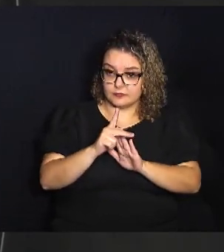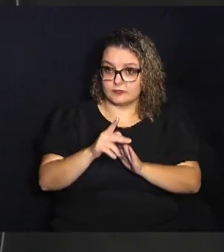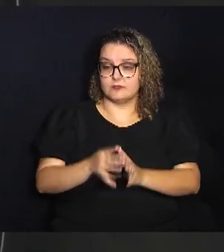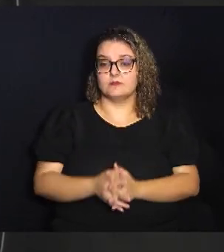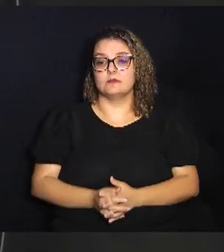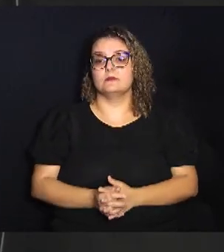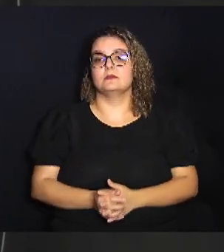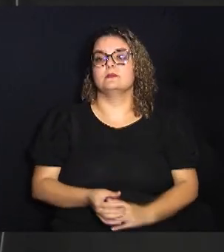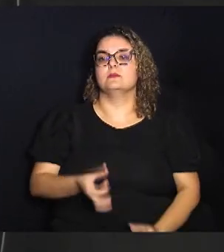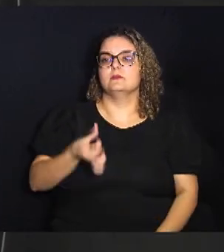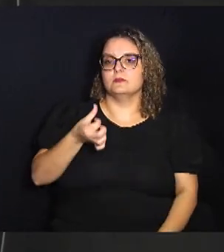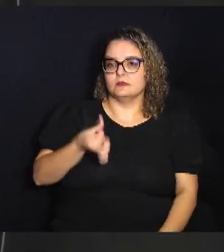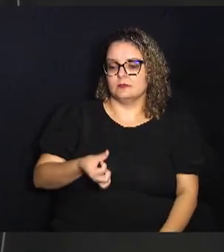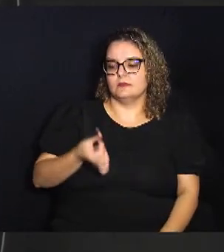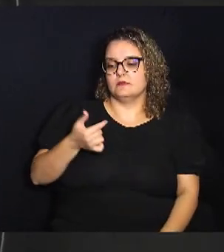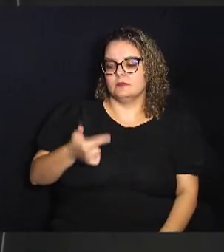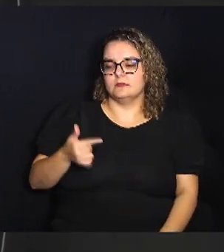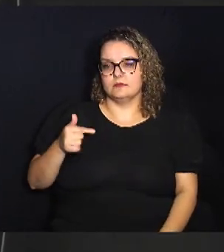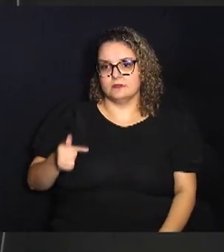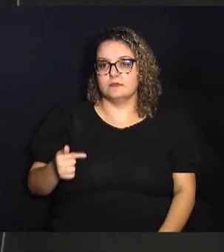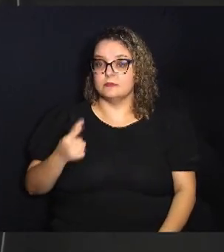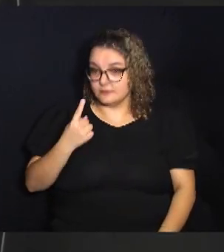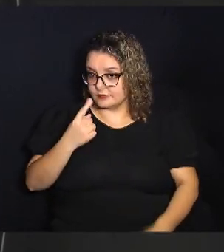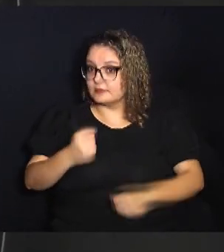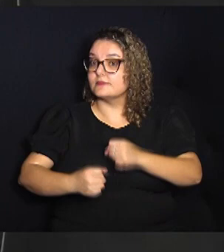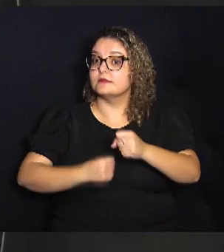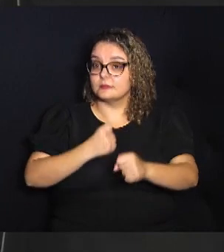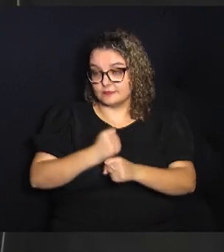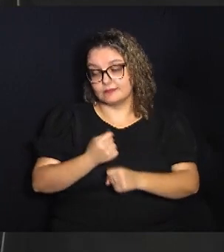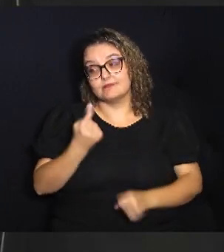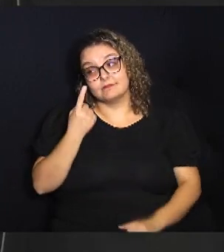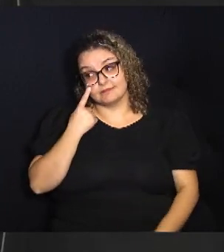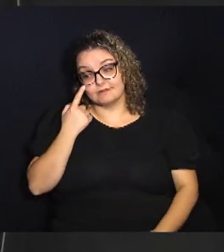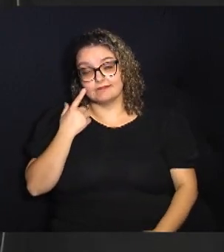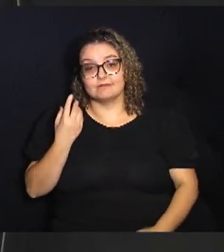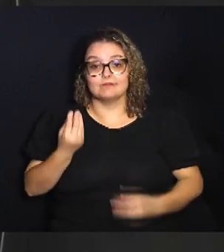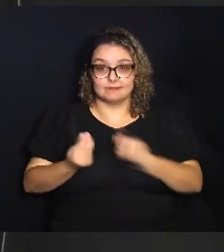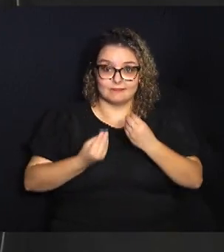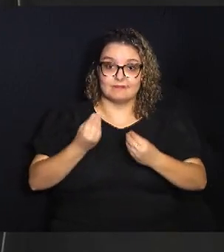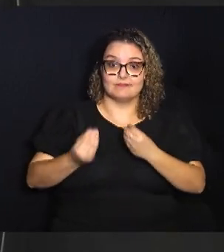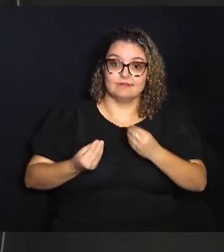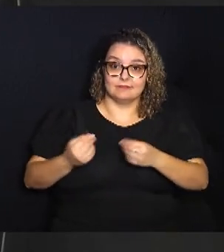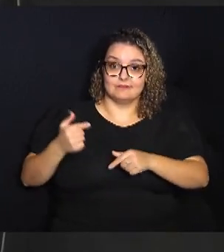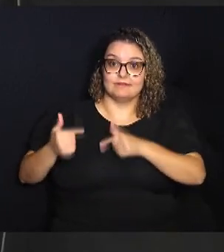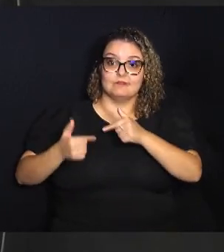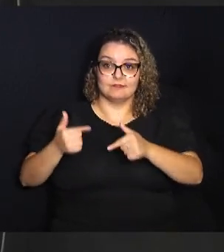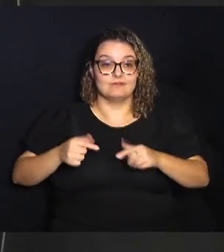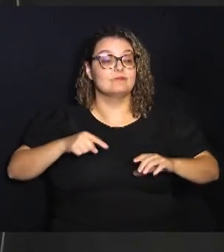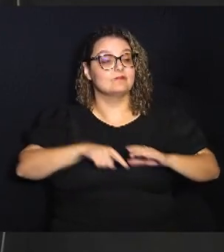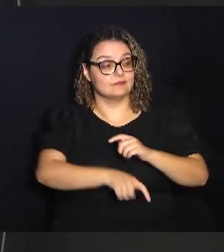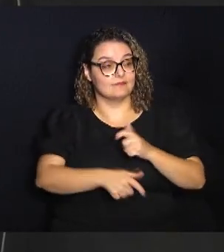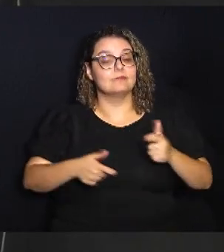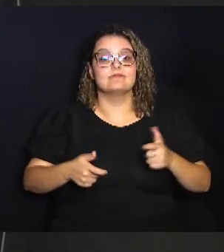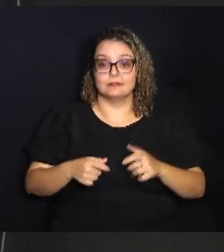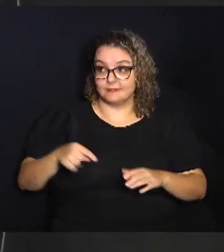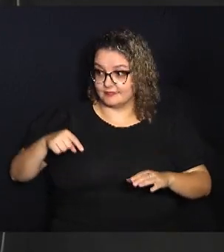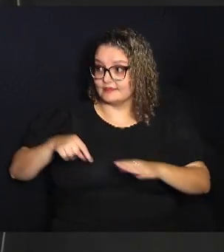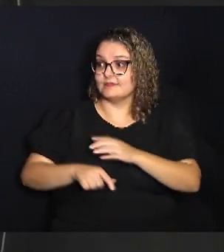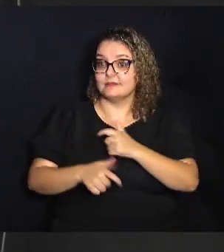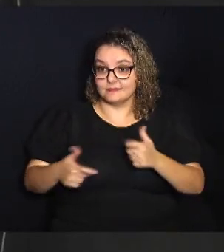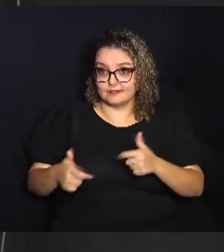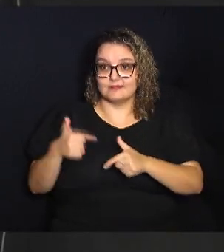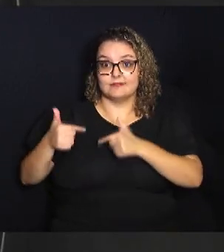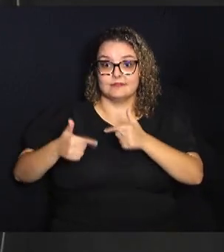temos 627 em um ano. Aí você já vê como que nós estamos trabalhando. Trabalho, né?